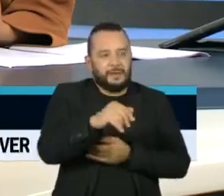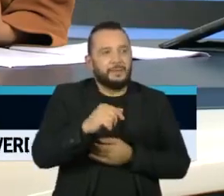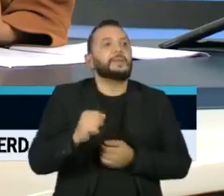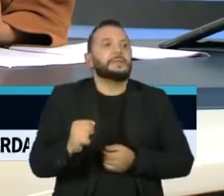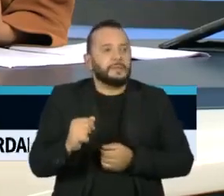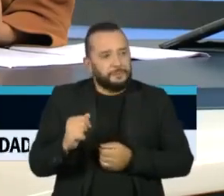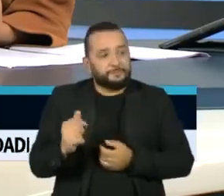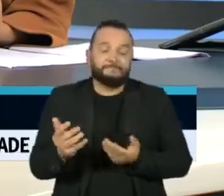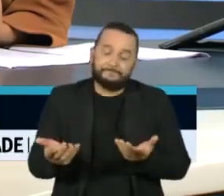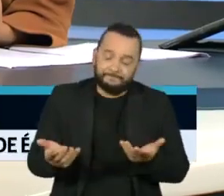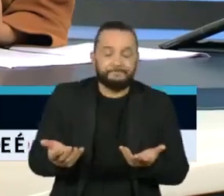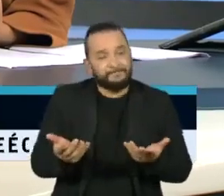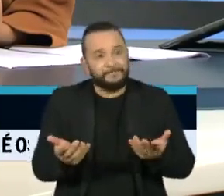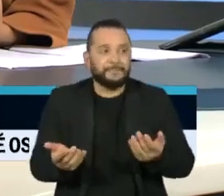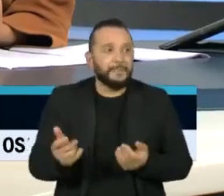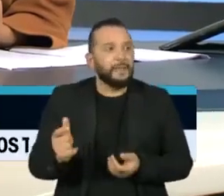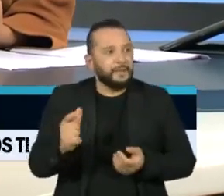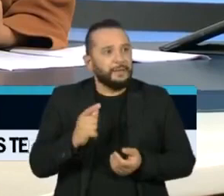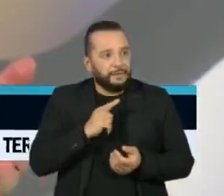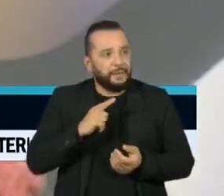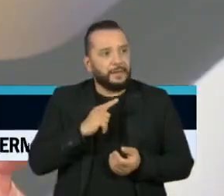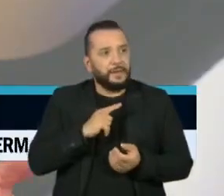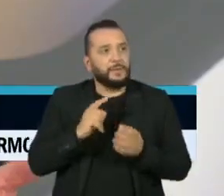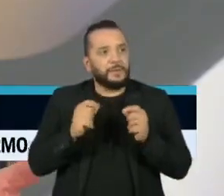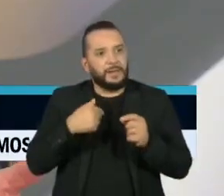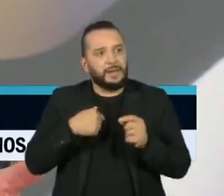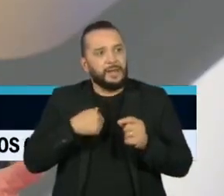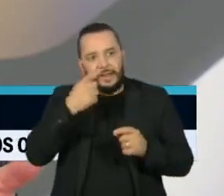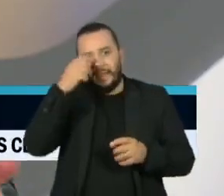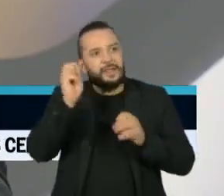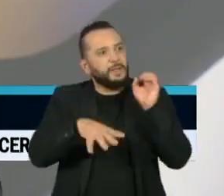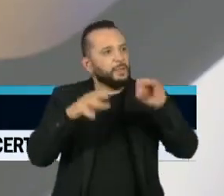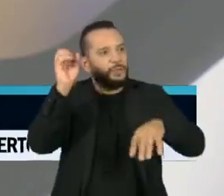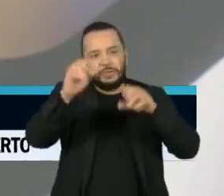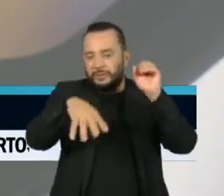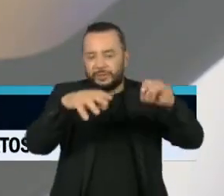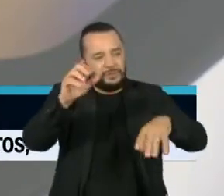cara. Então, você ganha competitividade colocando lixo no planeta.